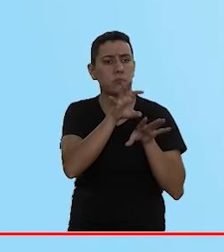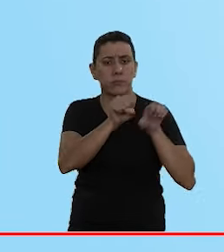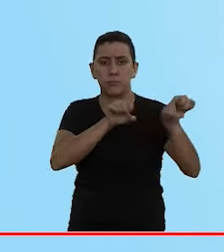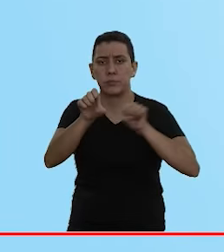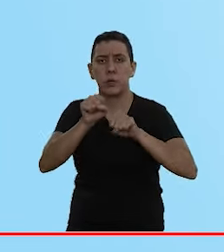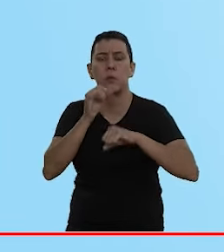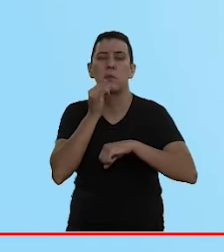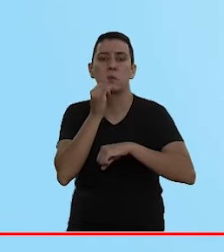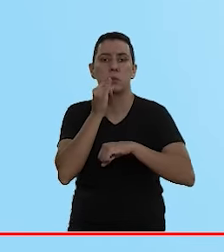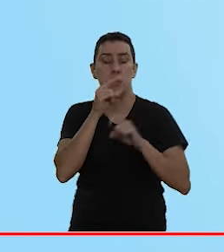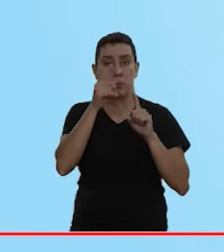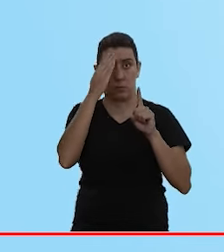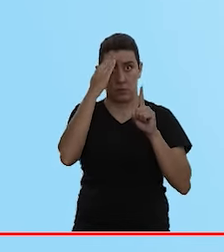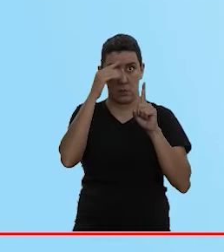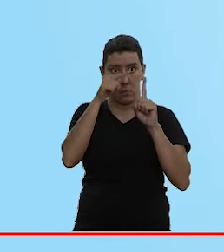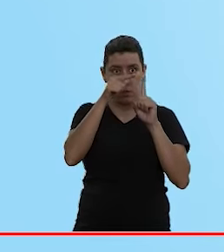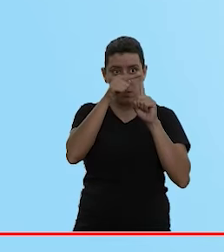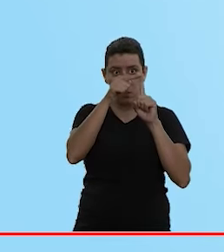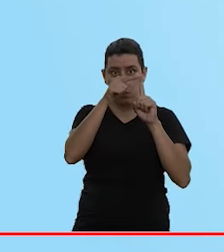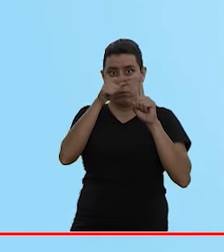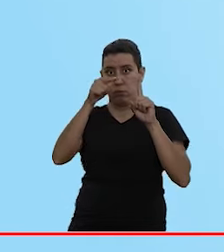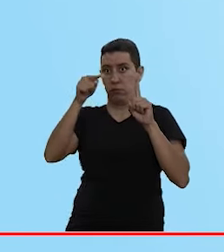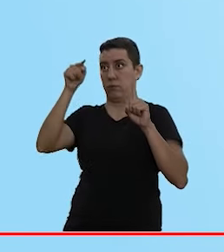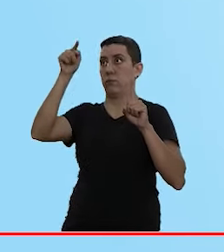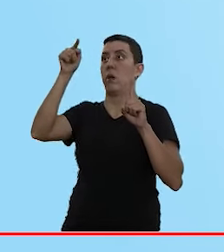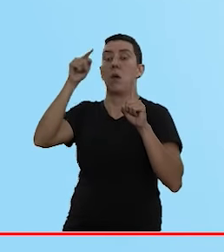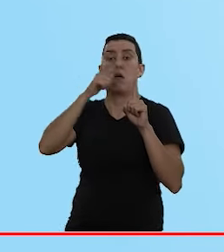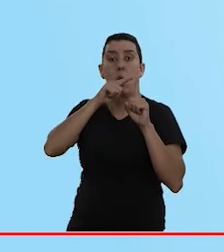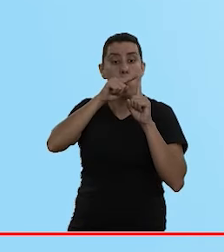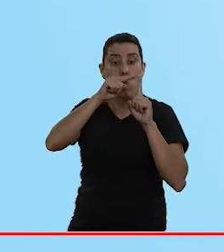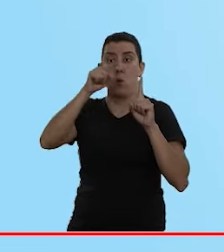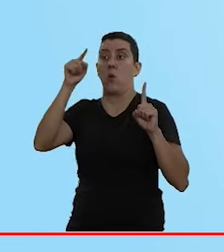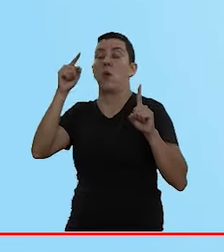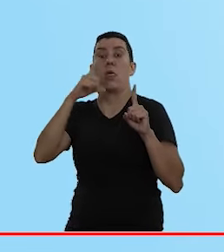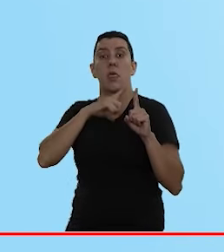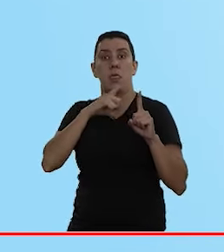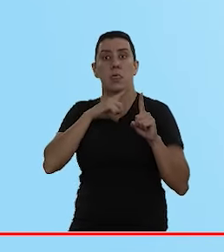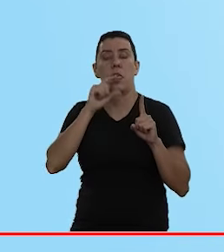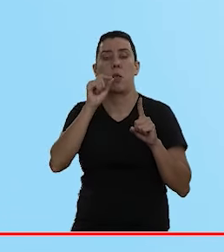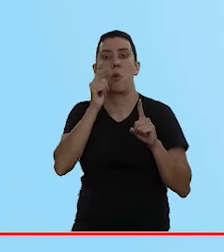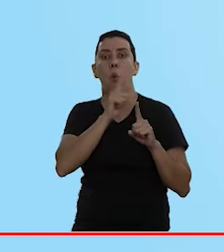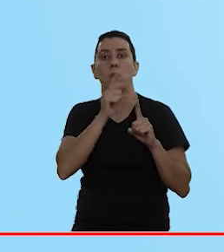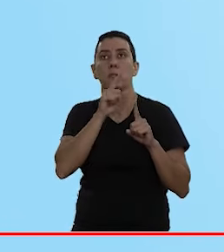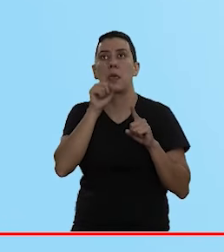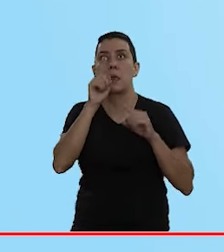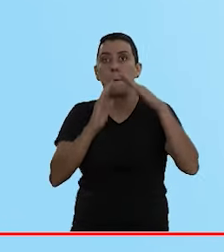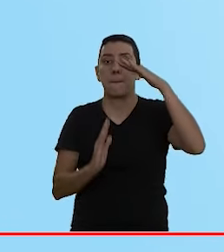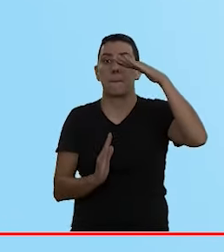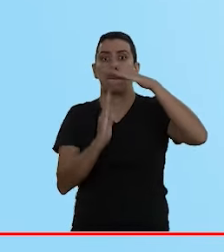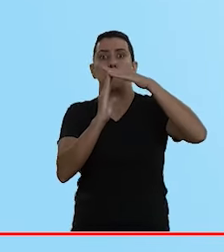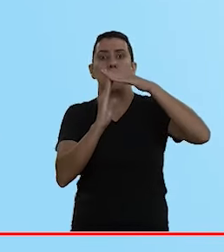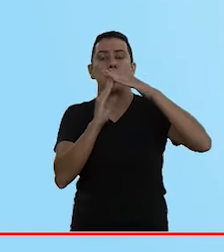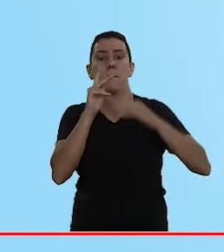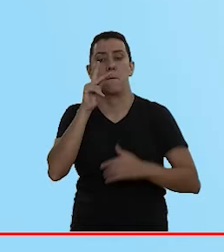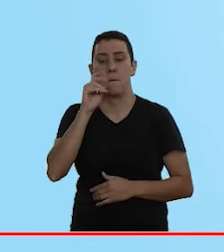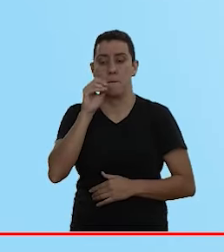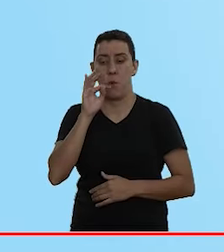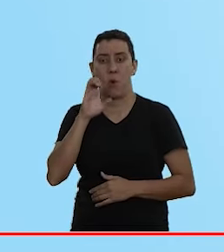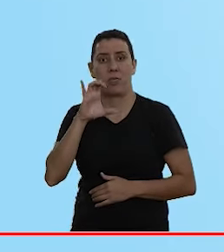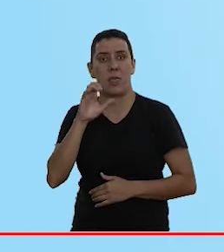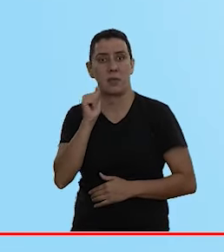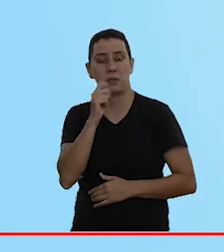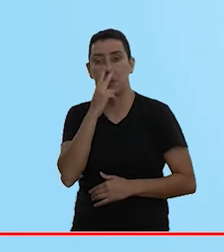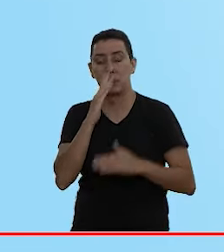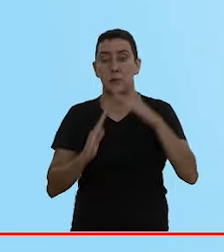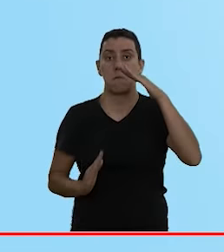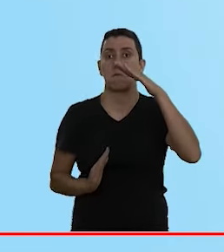potência em função da tensão, o sistema fotovoltaico ele tende a buscar o ponto de máxima potência, como a gente